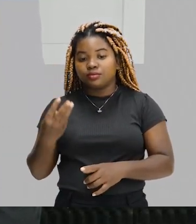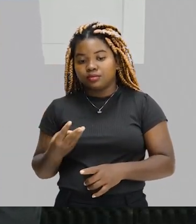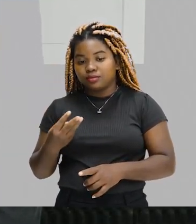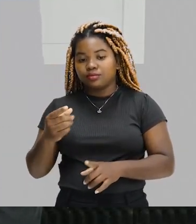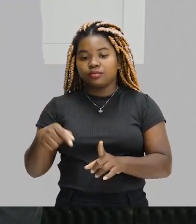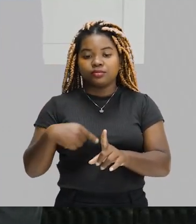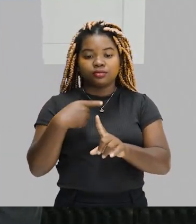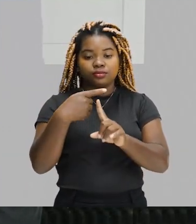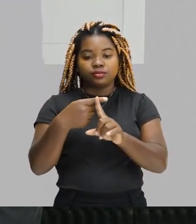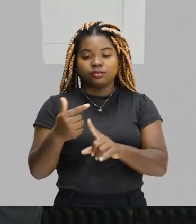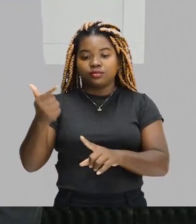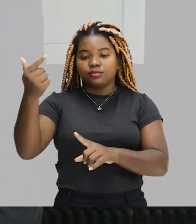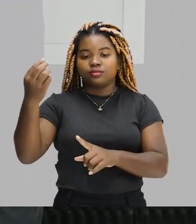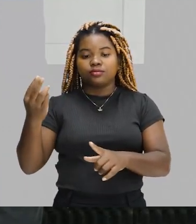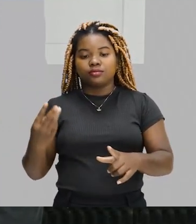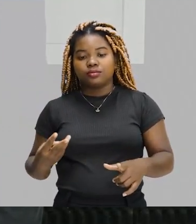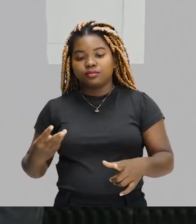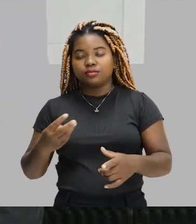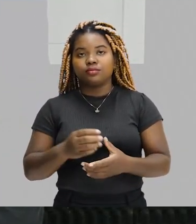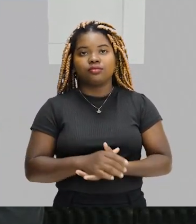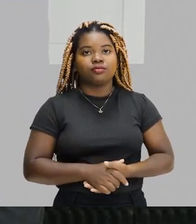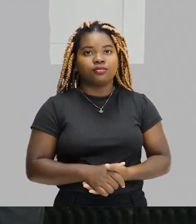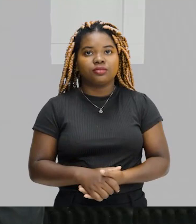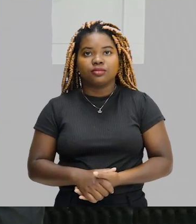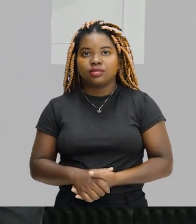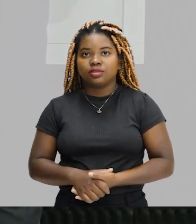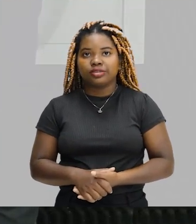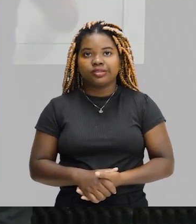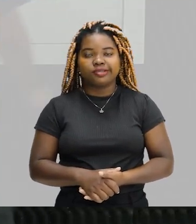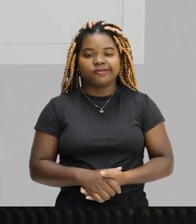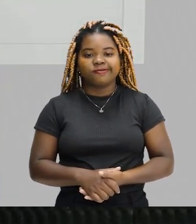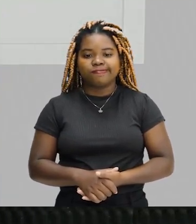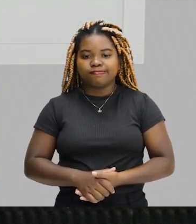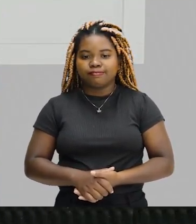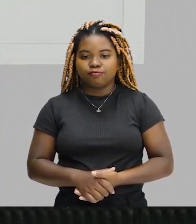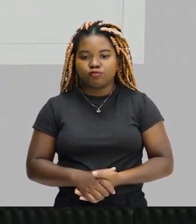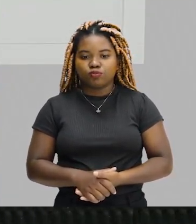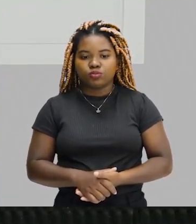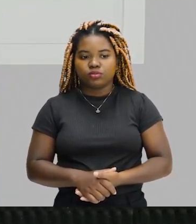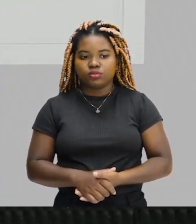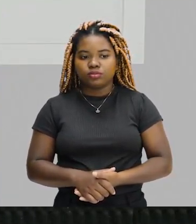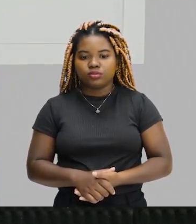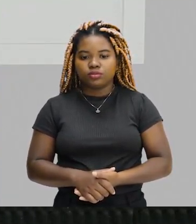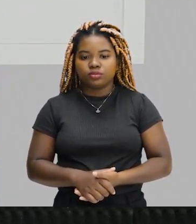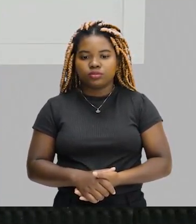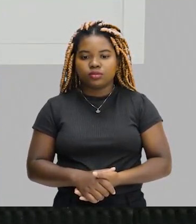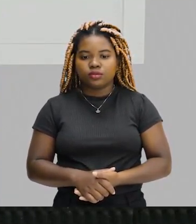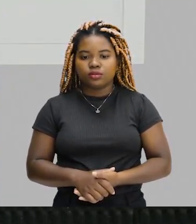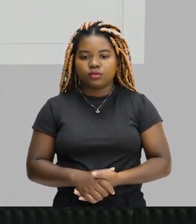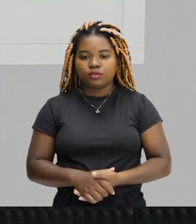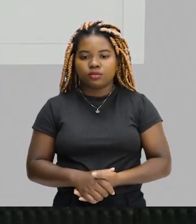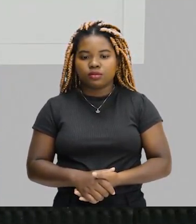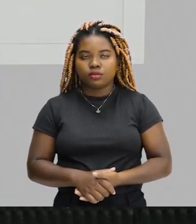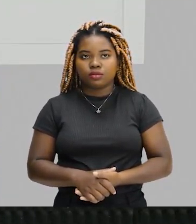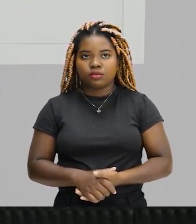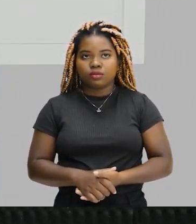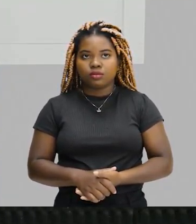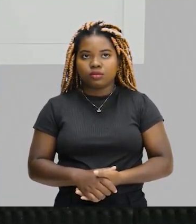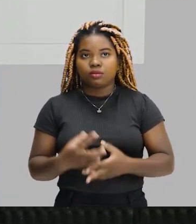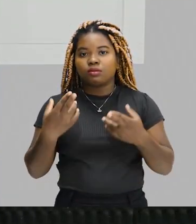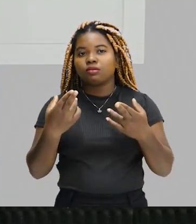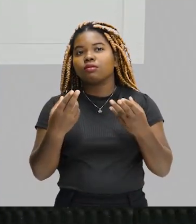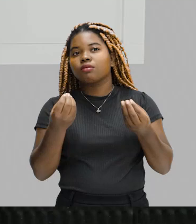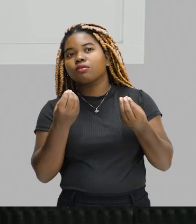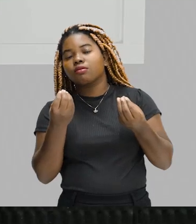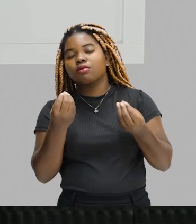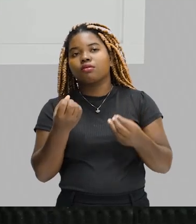mais 2/3 e mais 2/3. Tá ok? Então isso vai ser